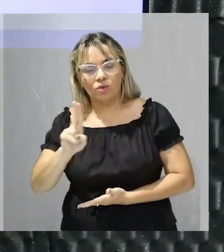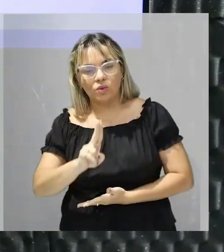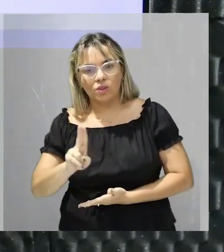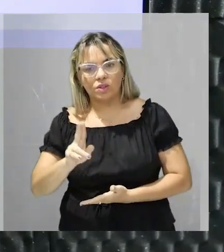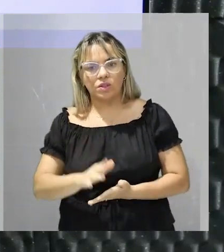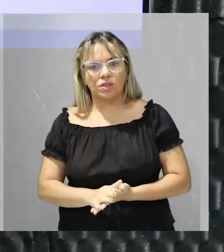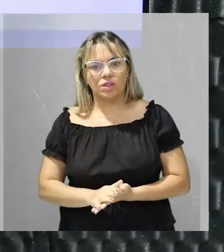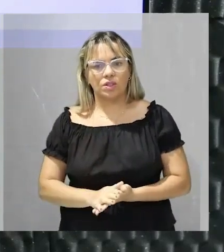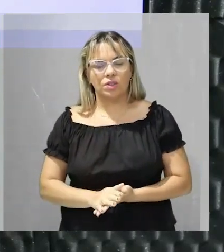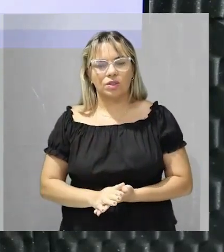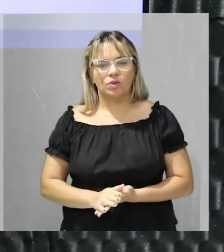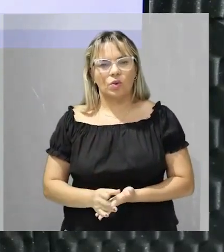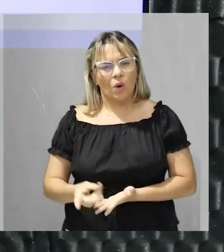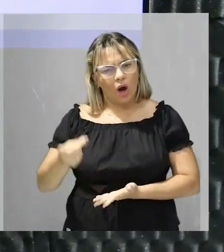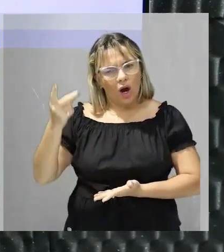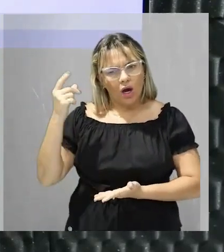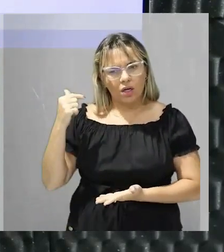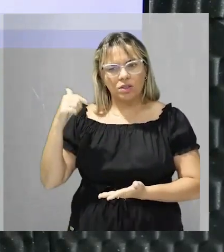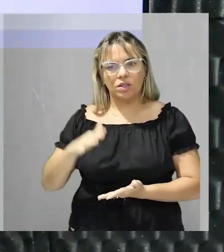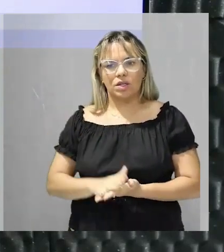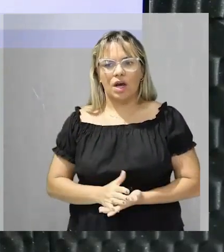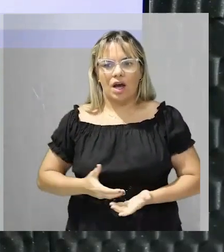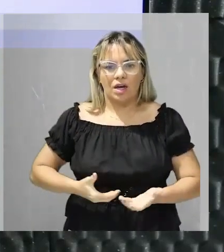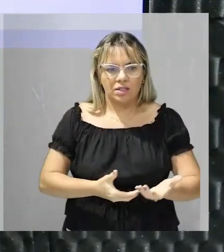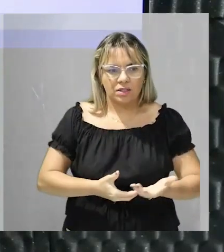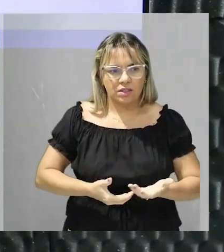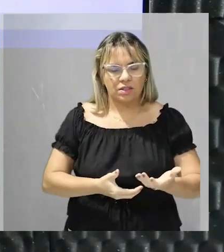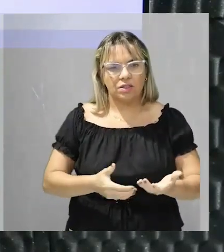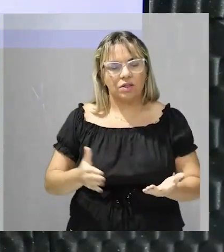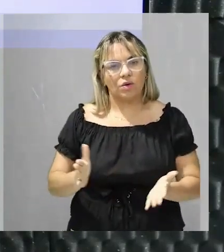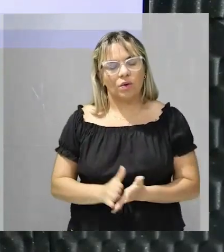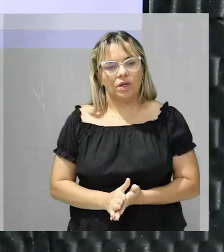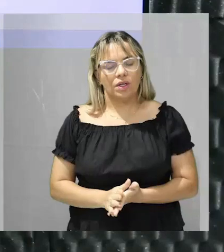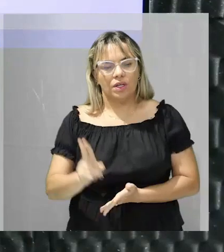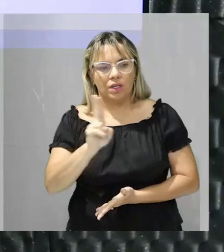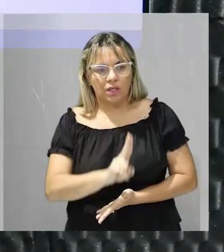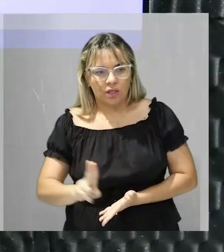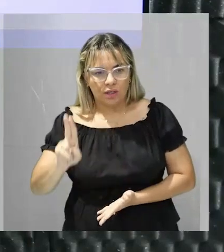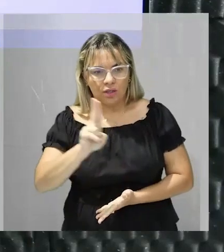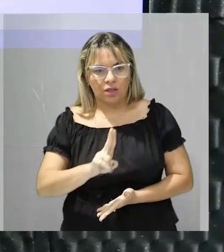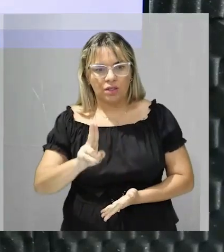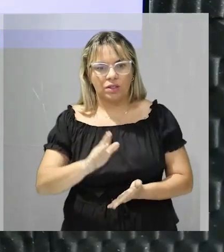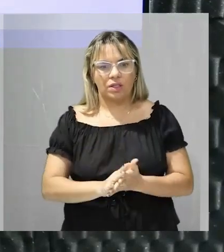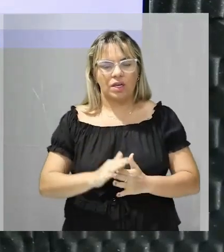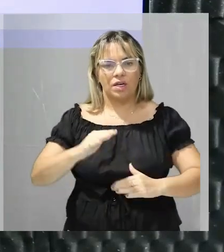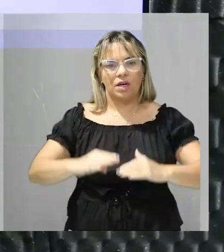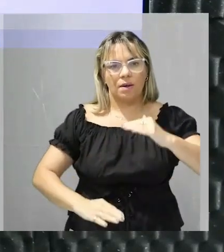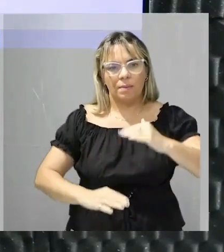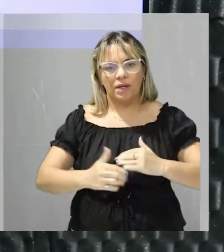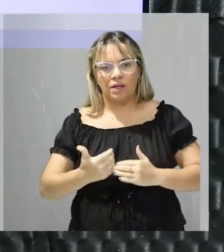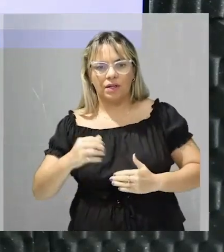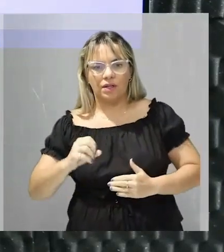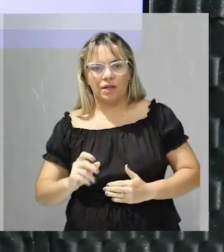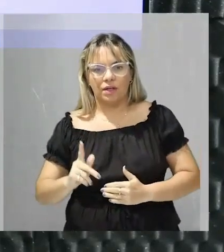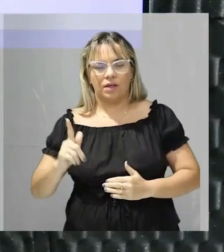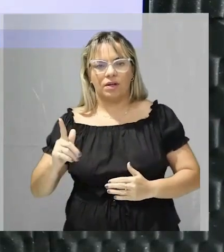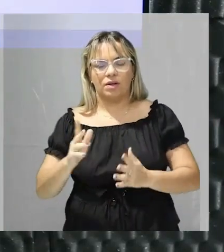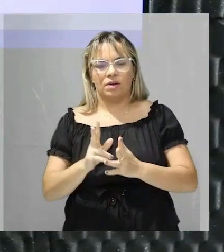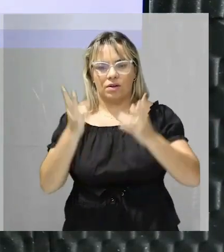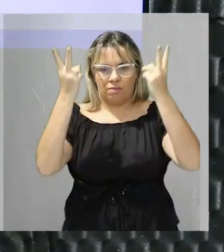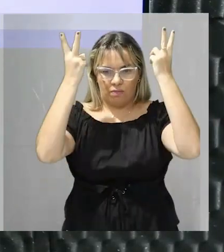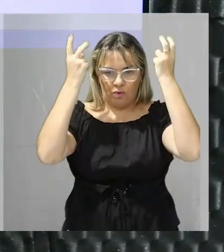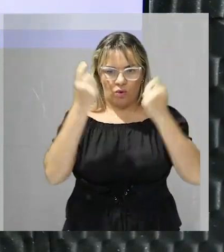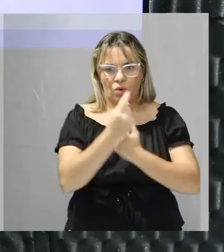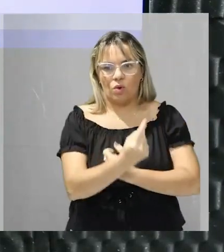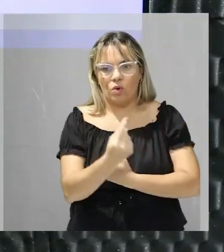uma massa média de 10 Kg por coelho com um desvio padrão de 1 kg